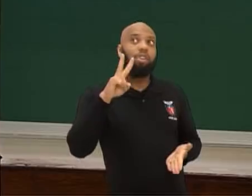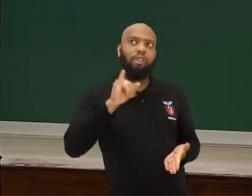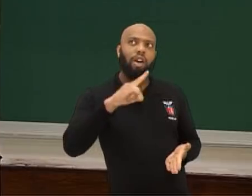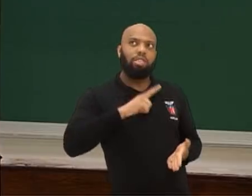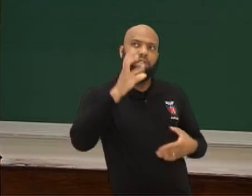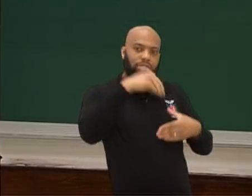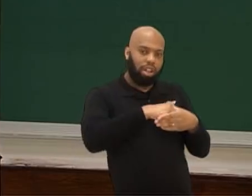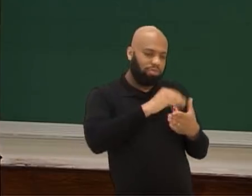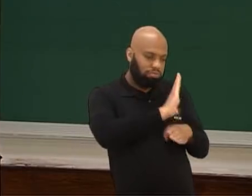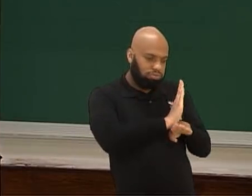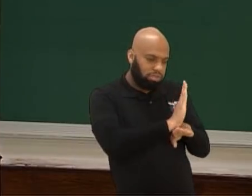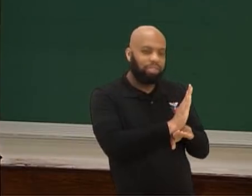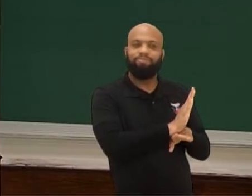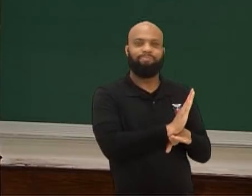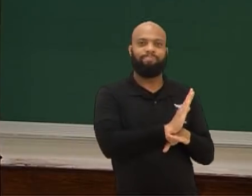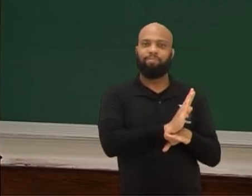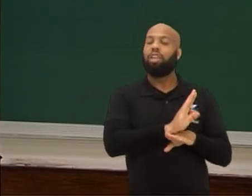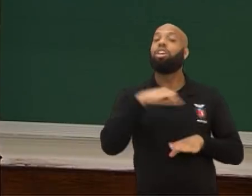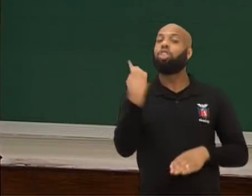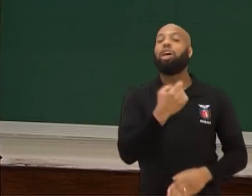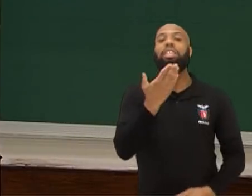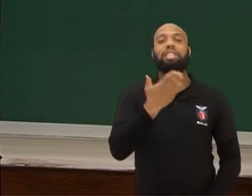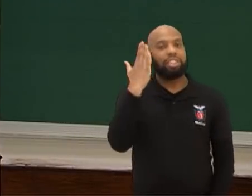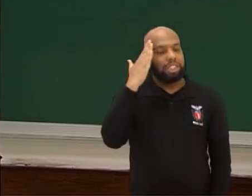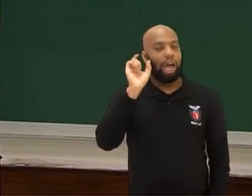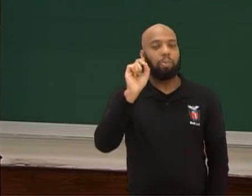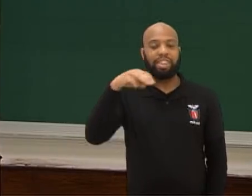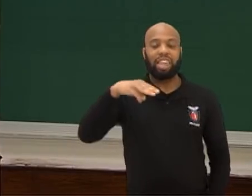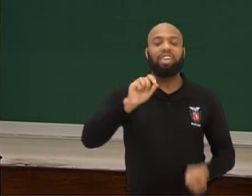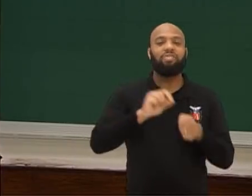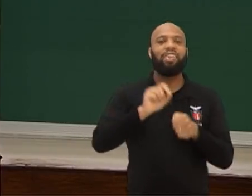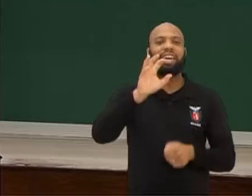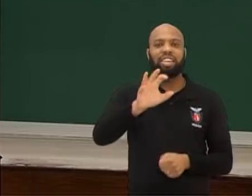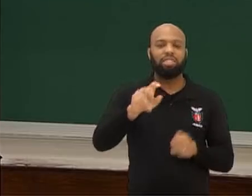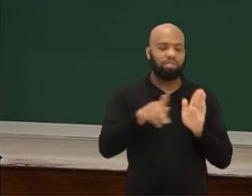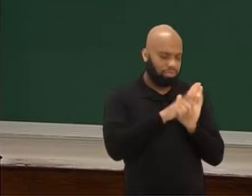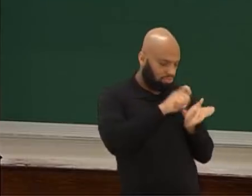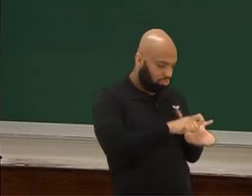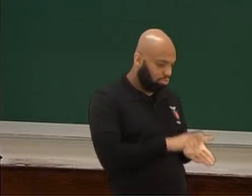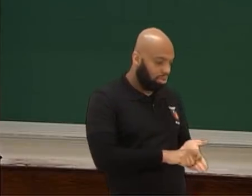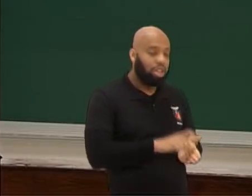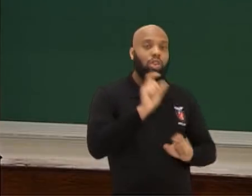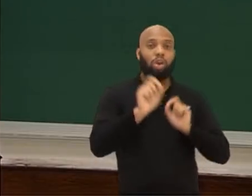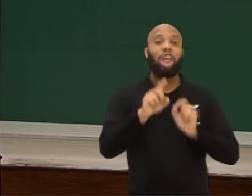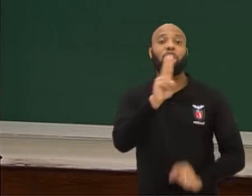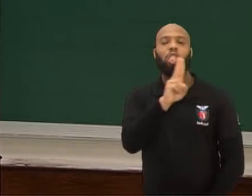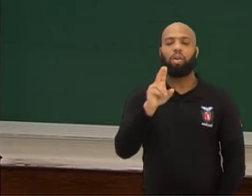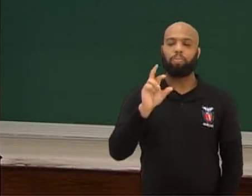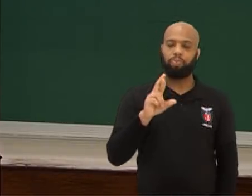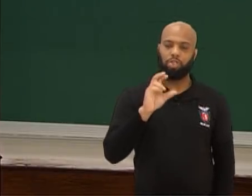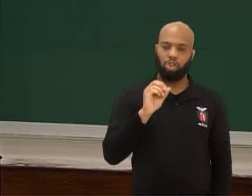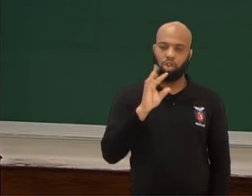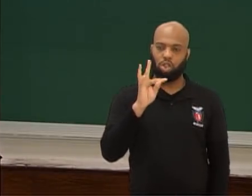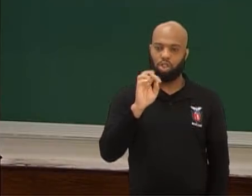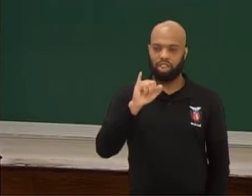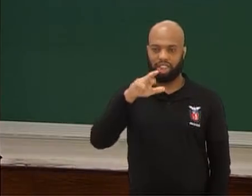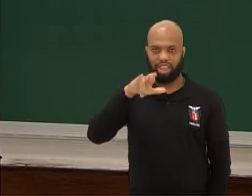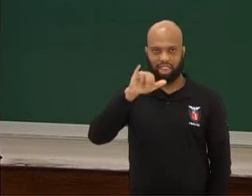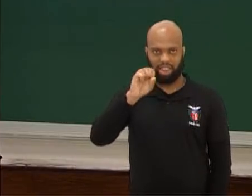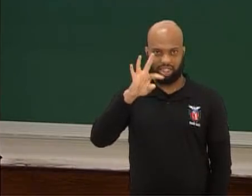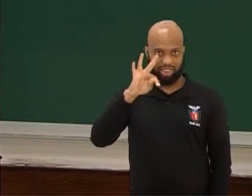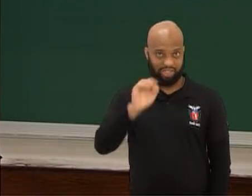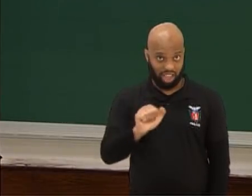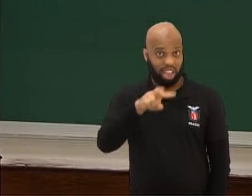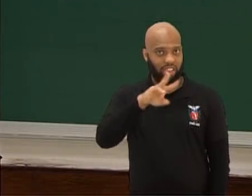deverão acontecer. Na verdade, a gente sabe que quem normalmente realiza esse registro é o roteirista, das suposições de som que podem